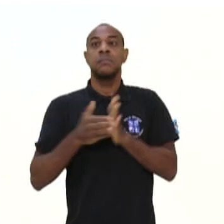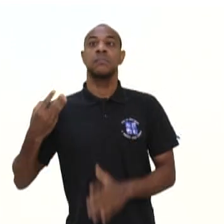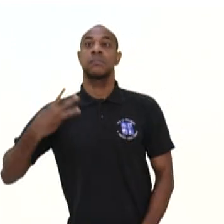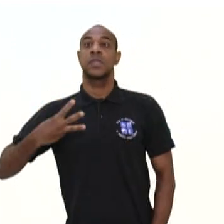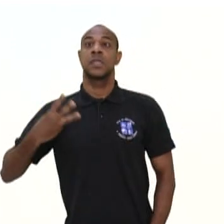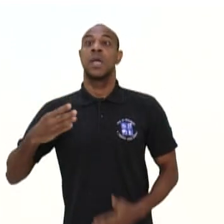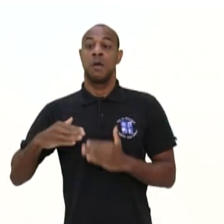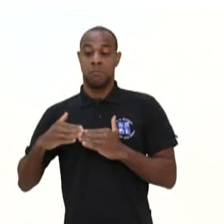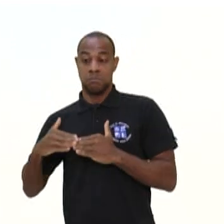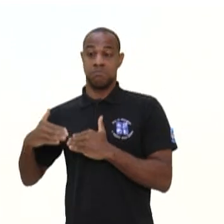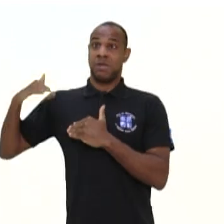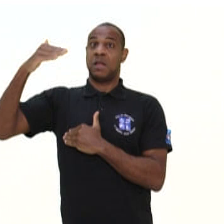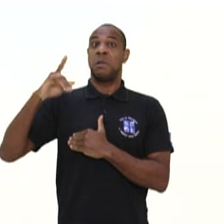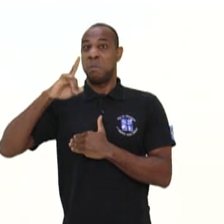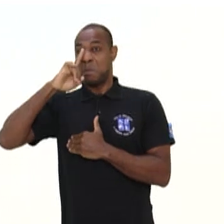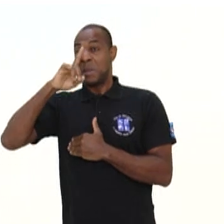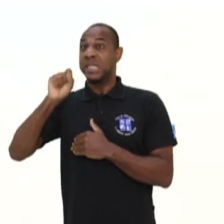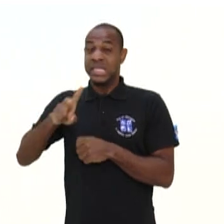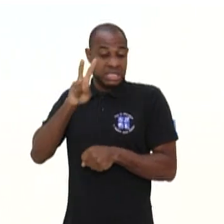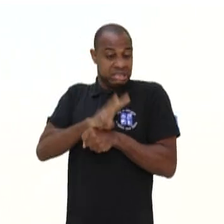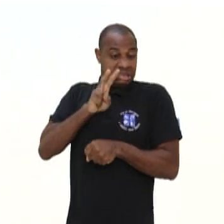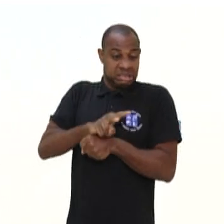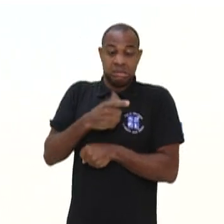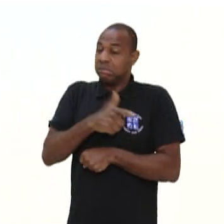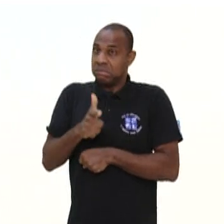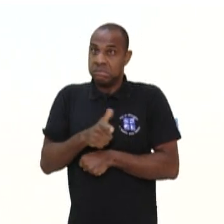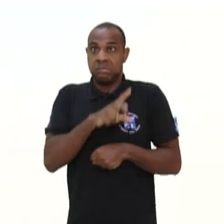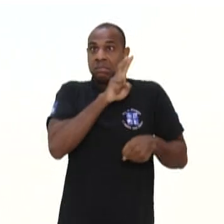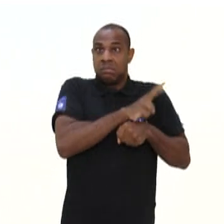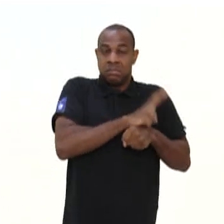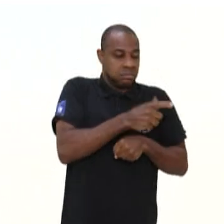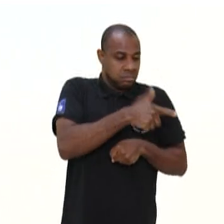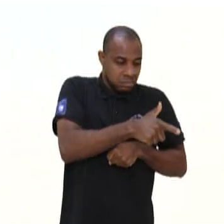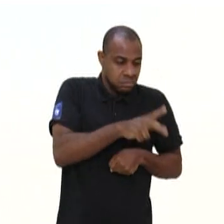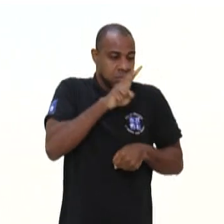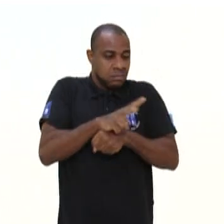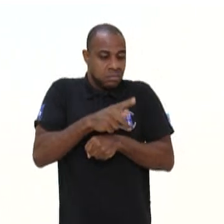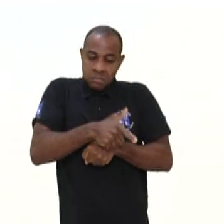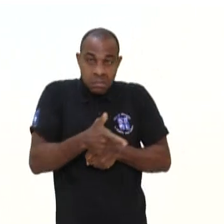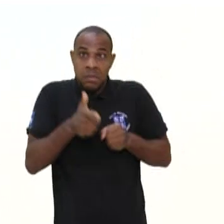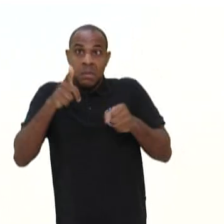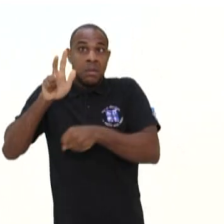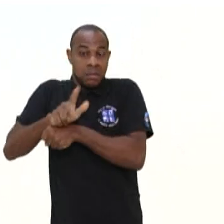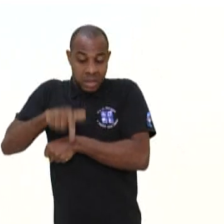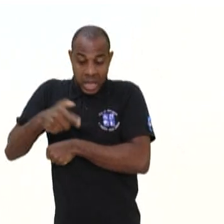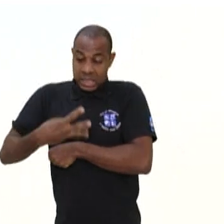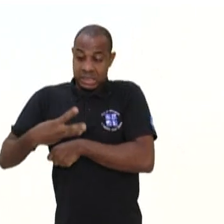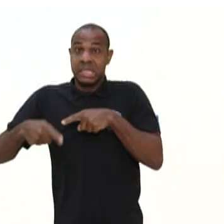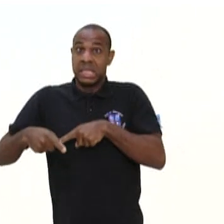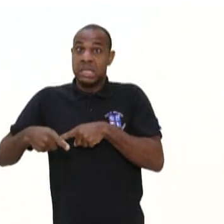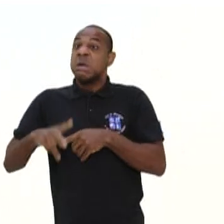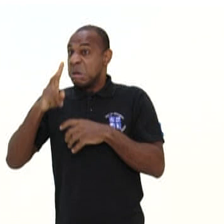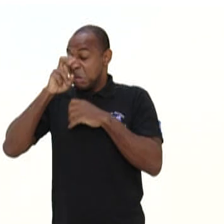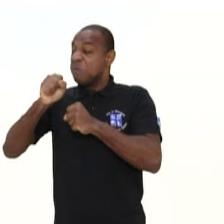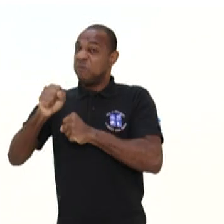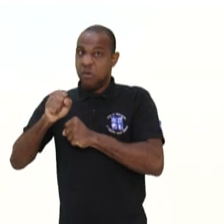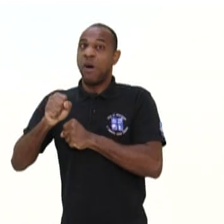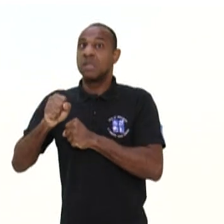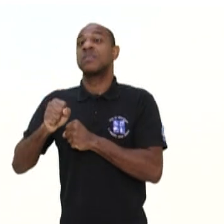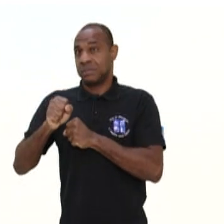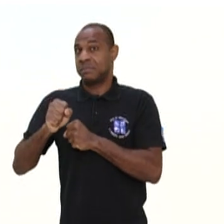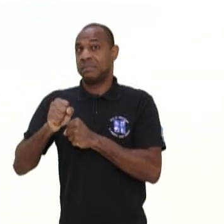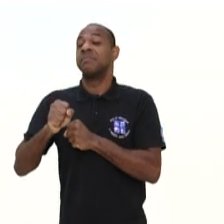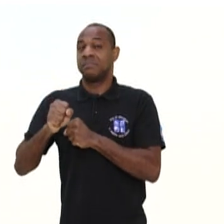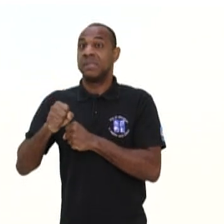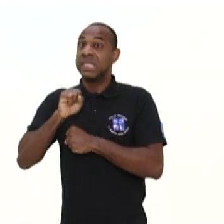terciária, que vai acontecer quando você não tratou a secundária, né? Aí ela vai se tornar mais interna, muito mais grave, né? Ela